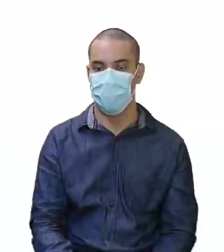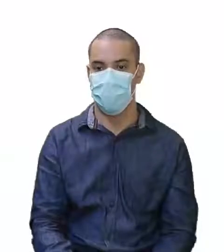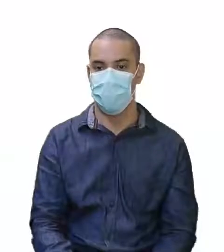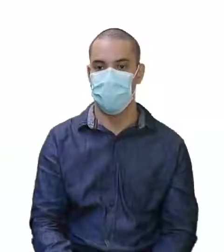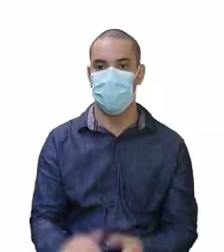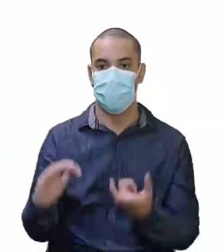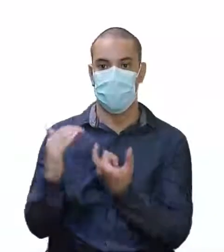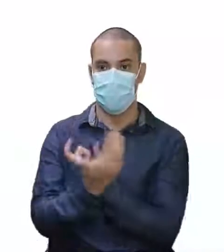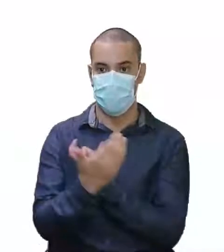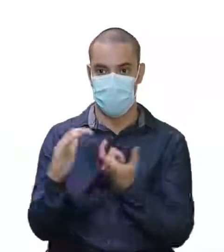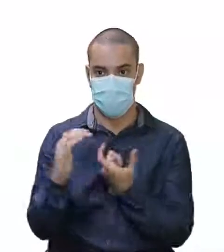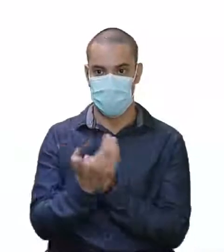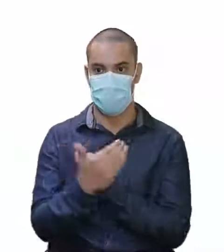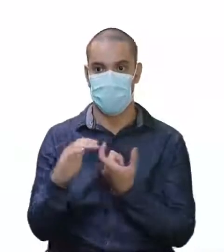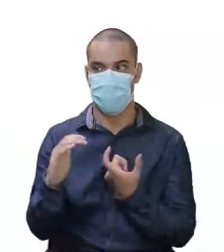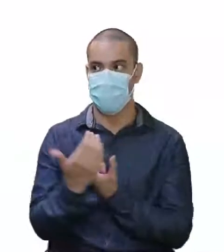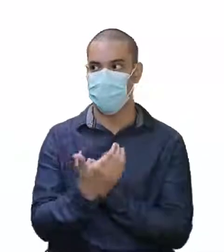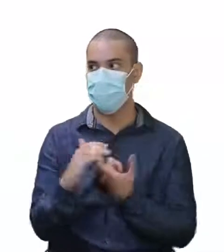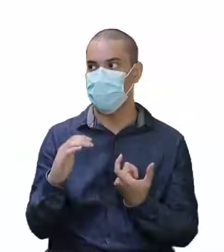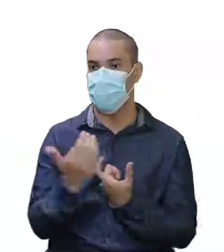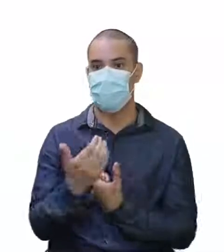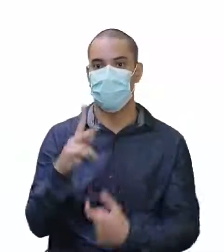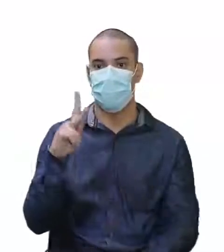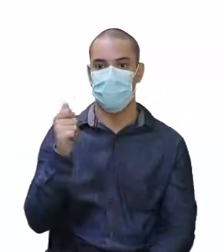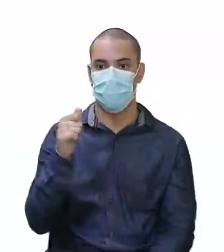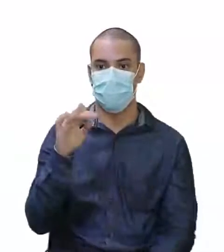O termo habitat vem do latim,